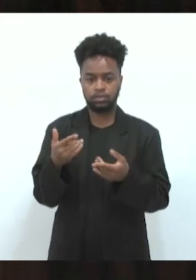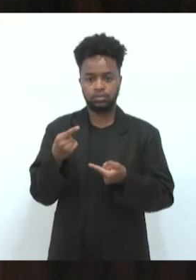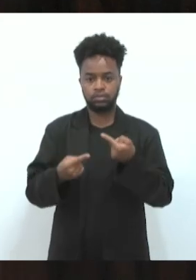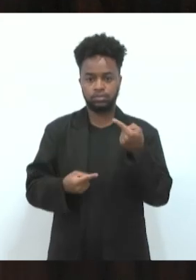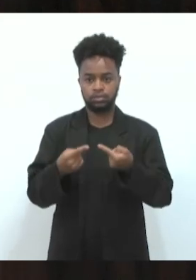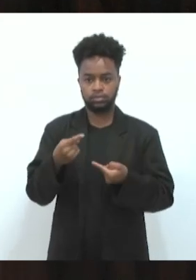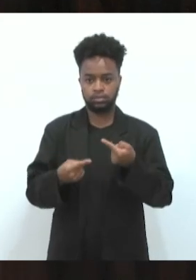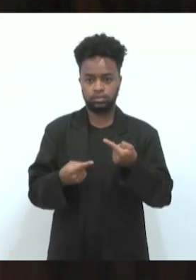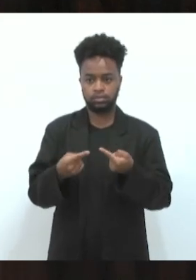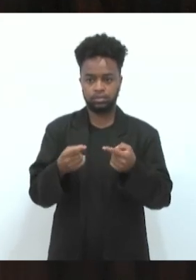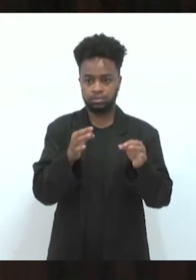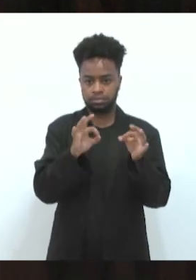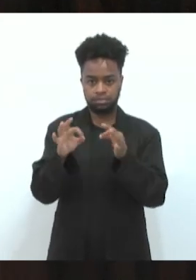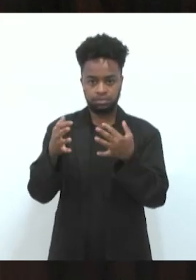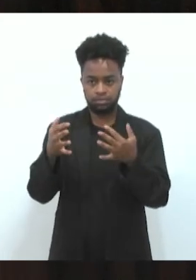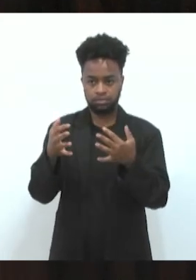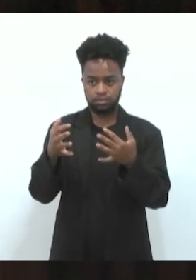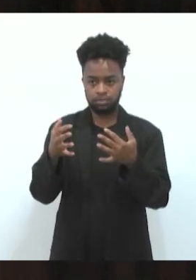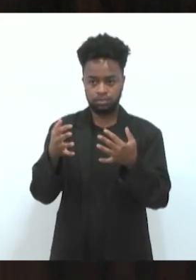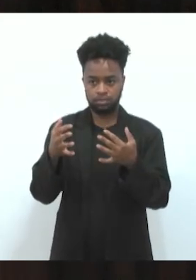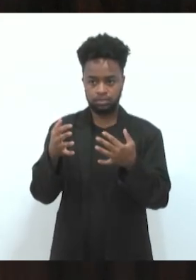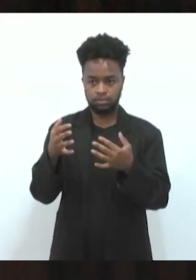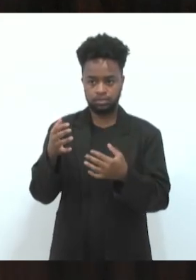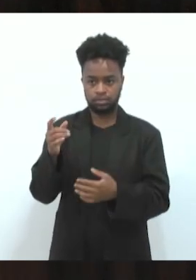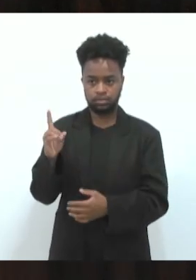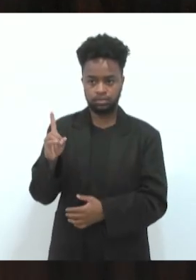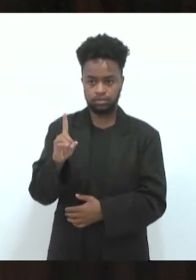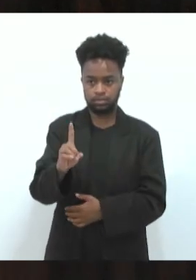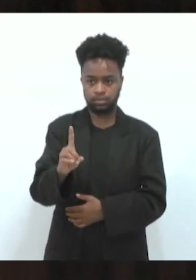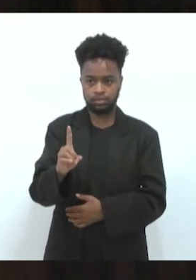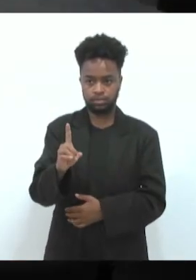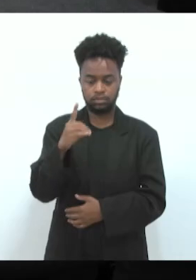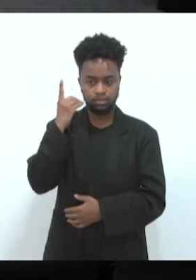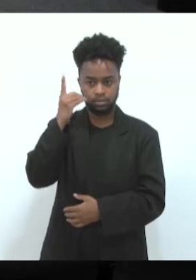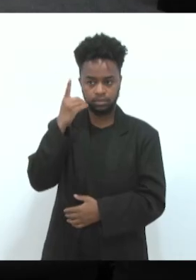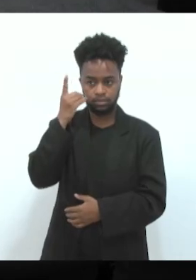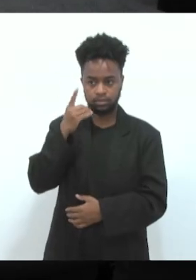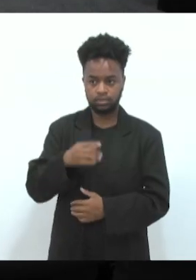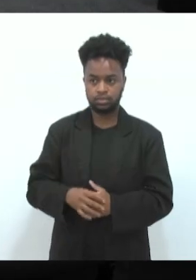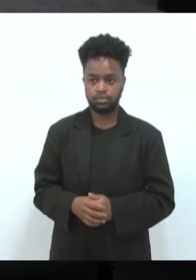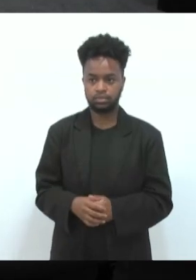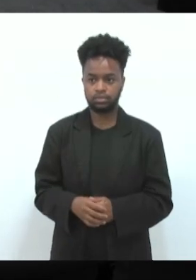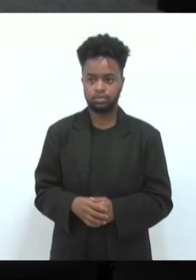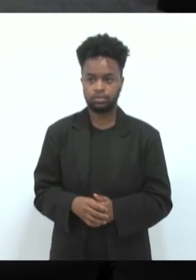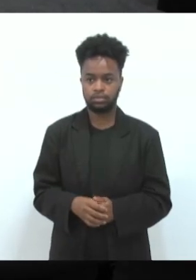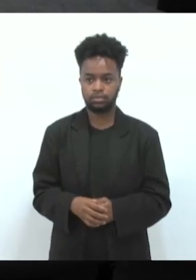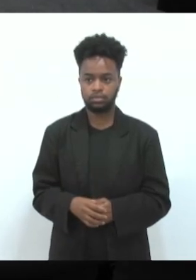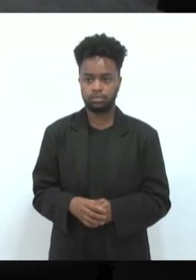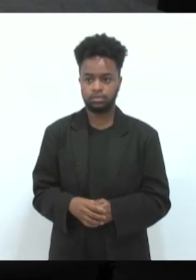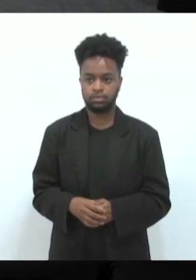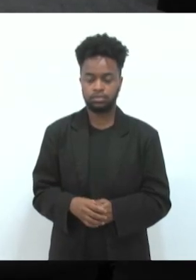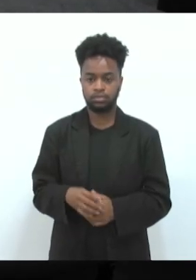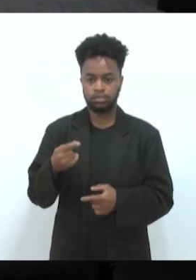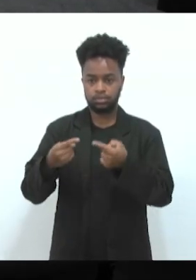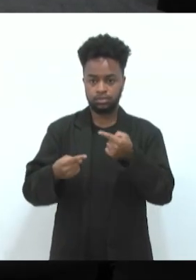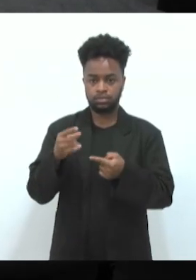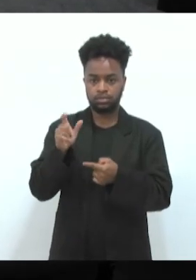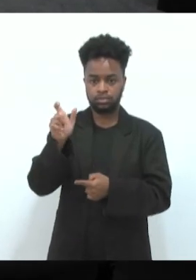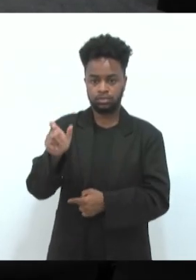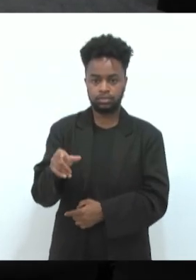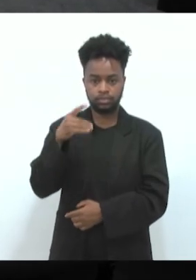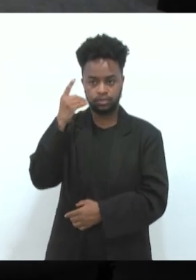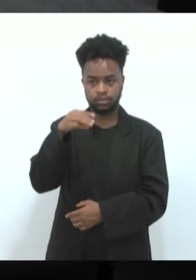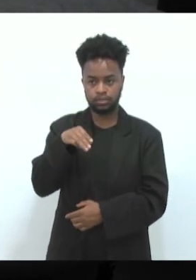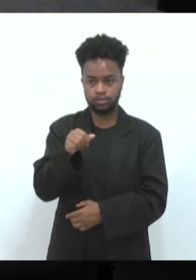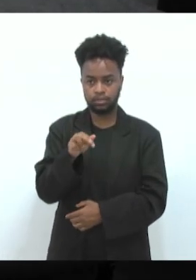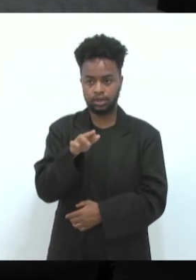discussão, não havendo... Deputado. Discutir, presidente. Quero. Para discutir a deputada Marina